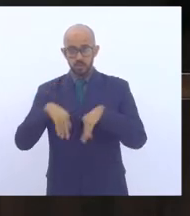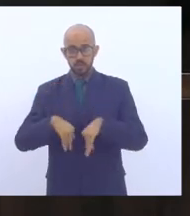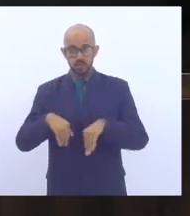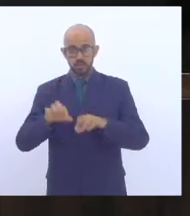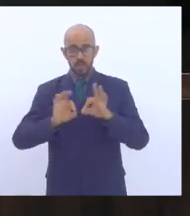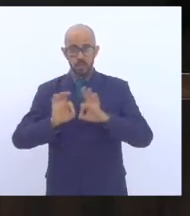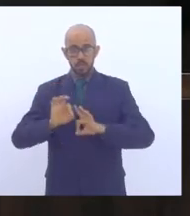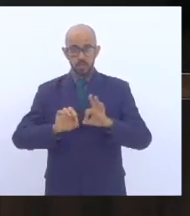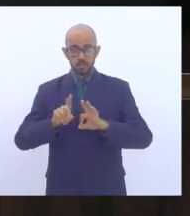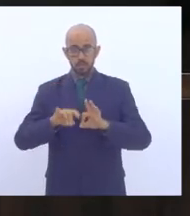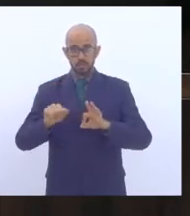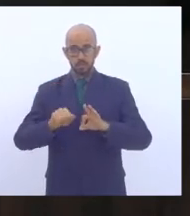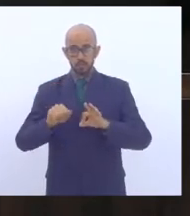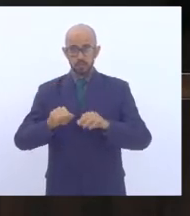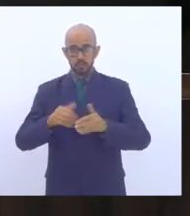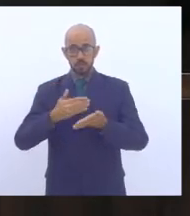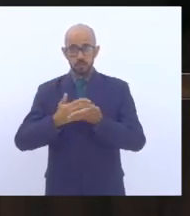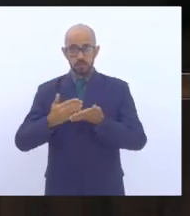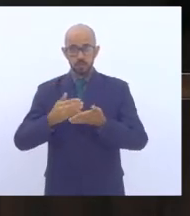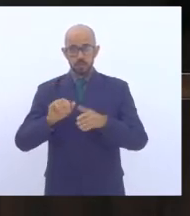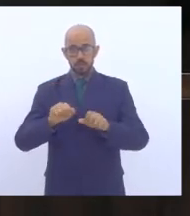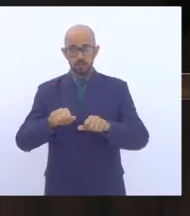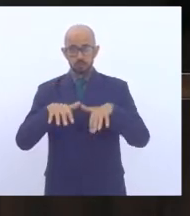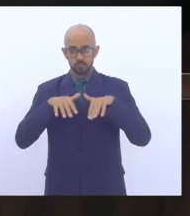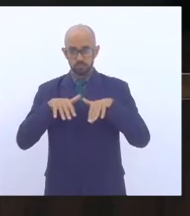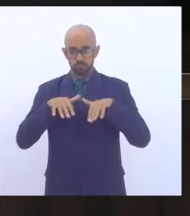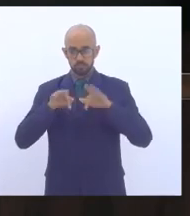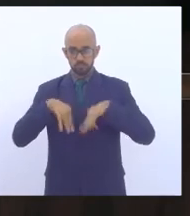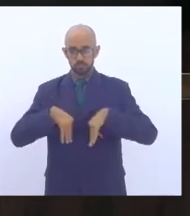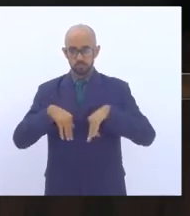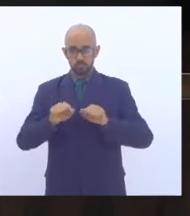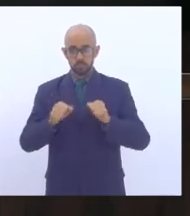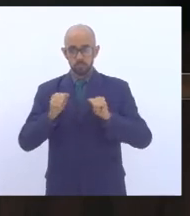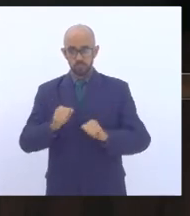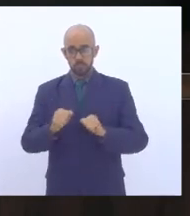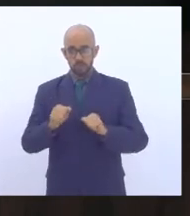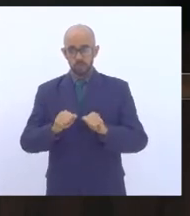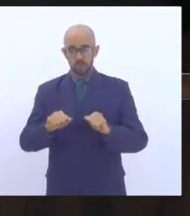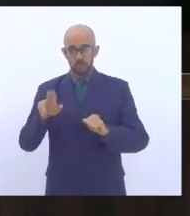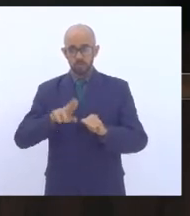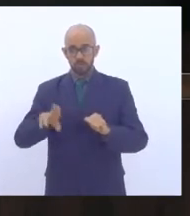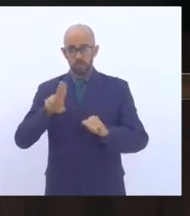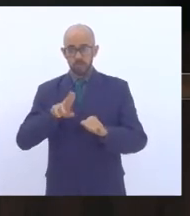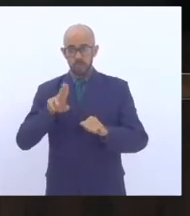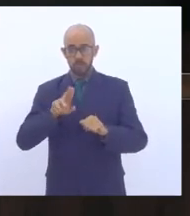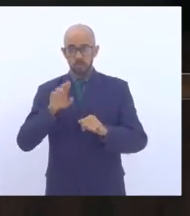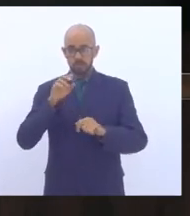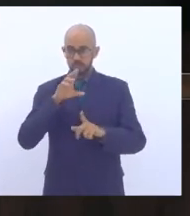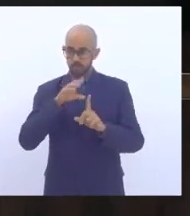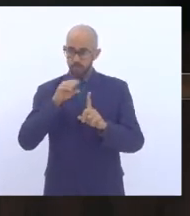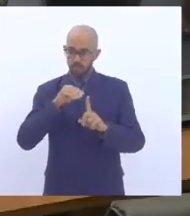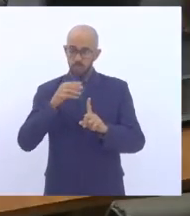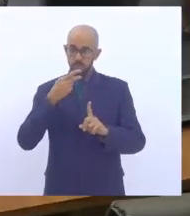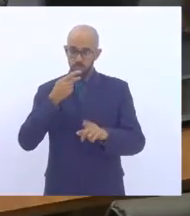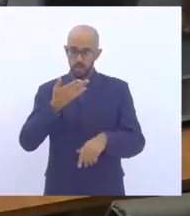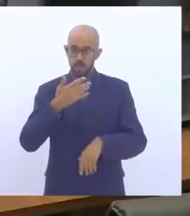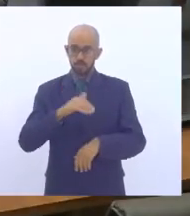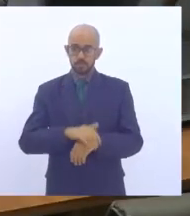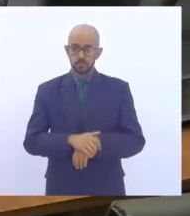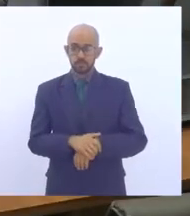dia passar para o expediente final e vossas excelências podem usar os microfone à parte para fazer a declaração de passar Célia por